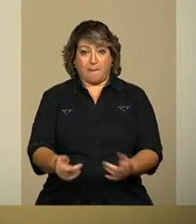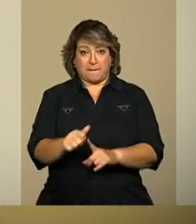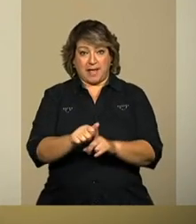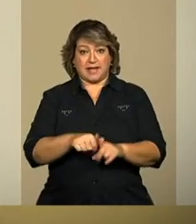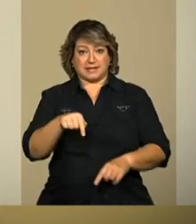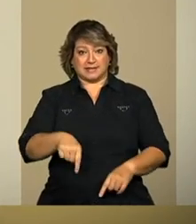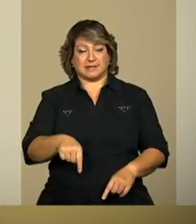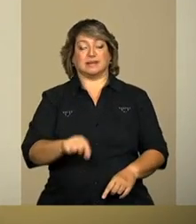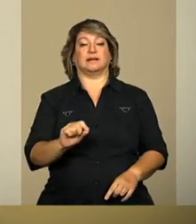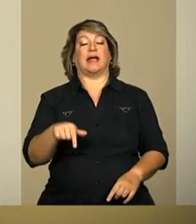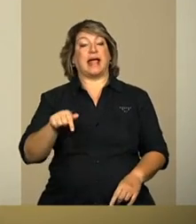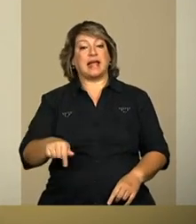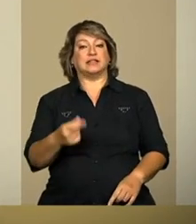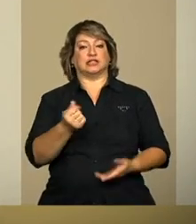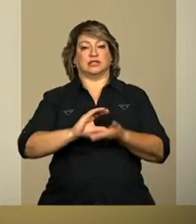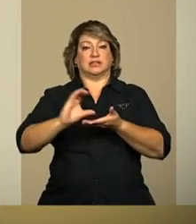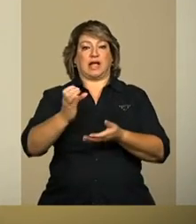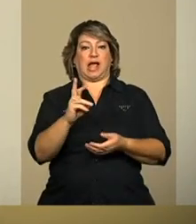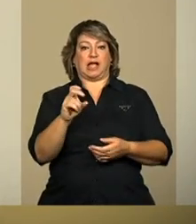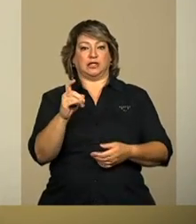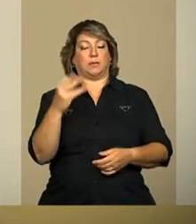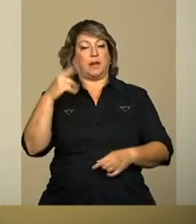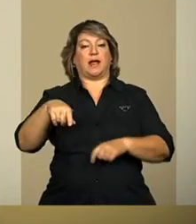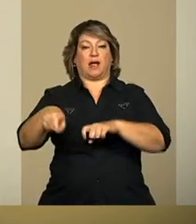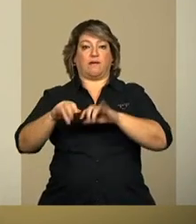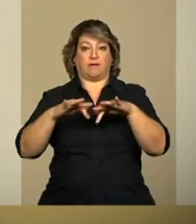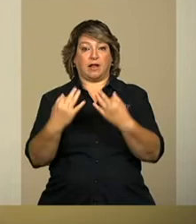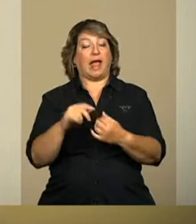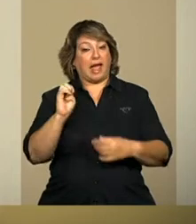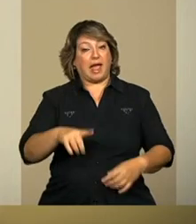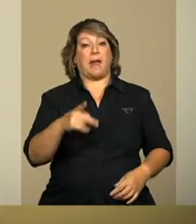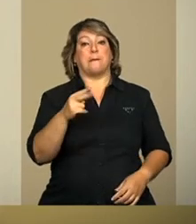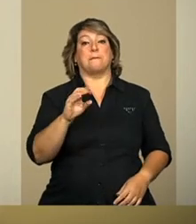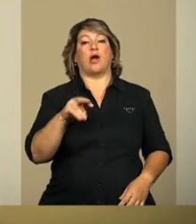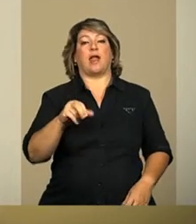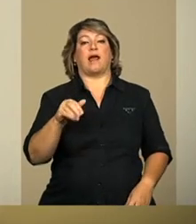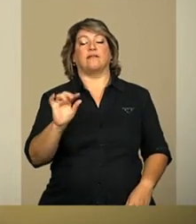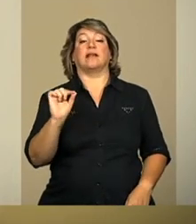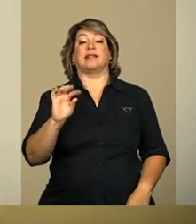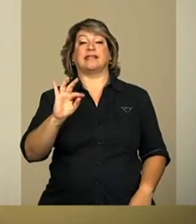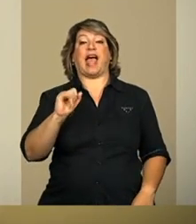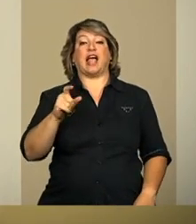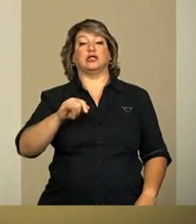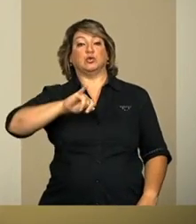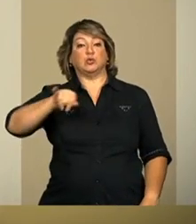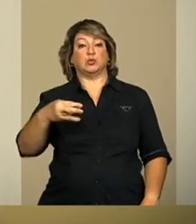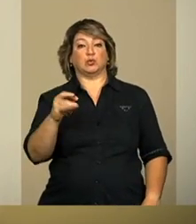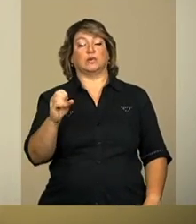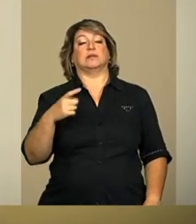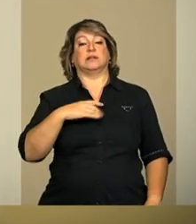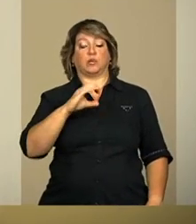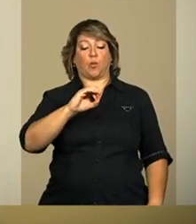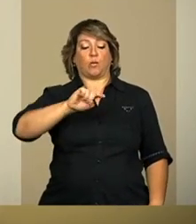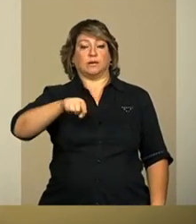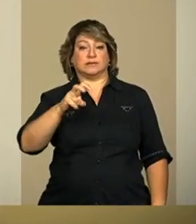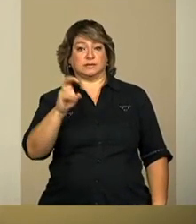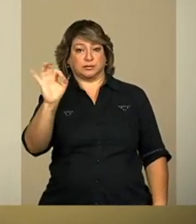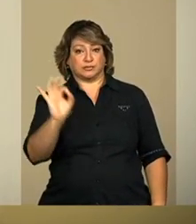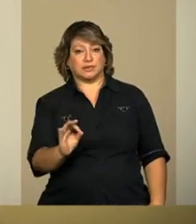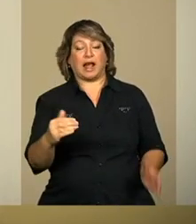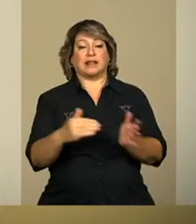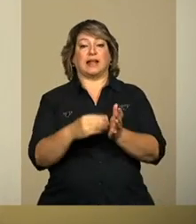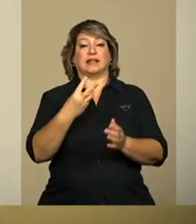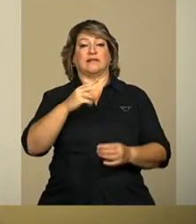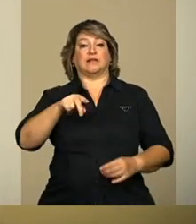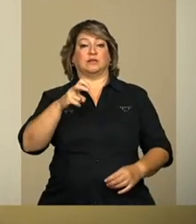crédito para agricultura familiar é crédito do PRONAF que tem taxas de juros de meio a 3,5